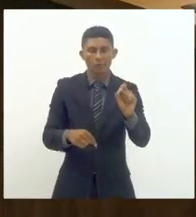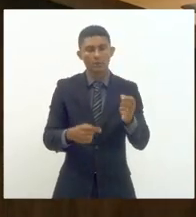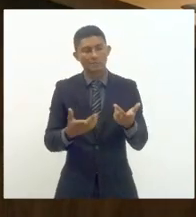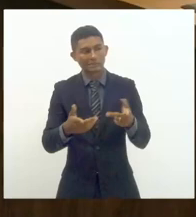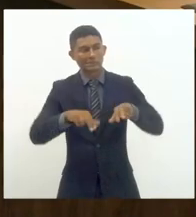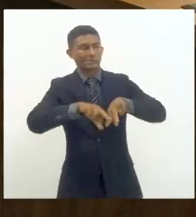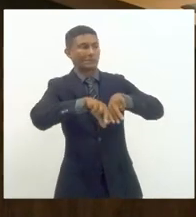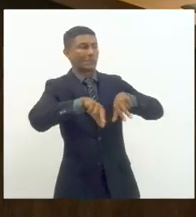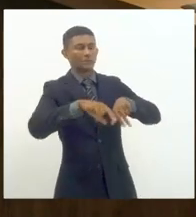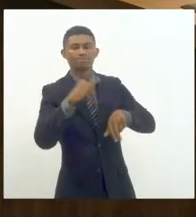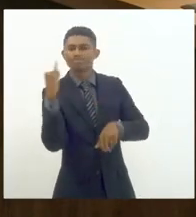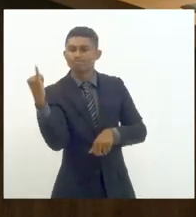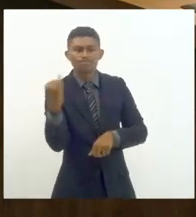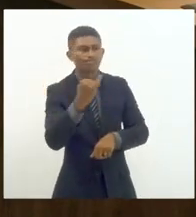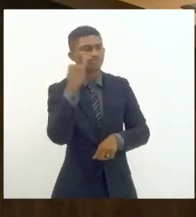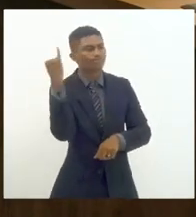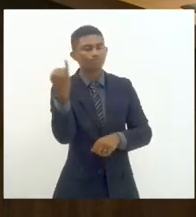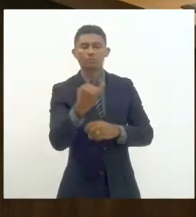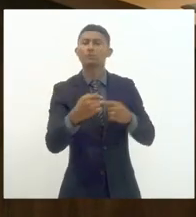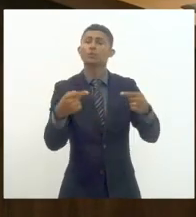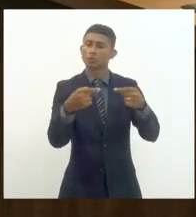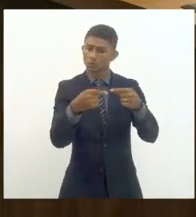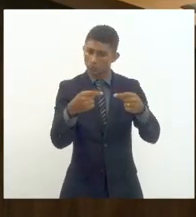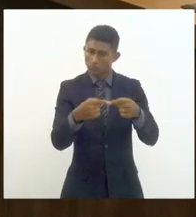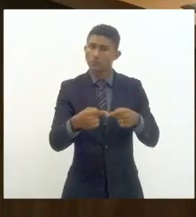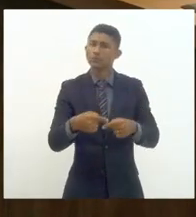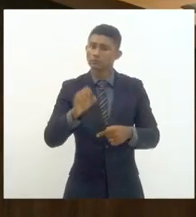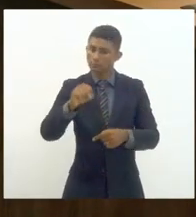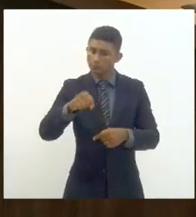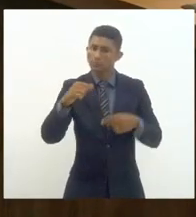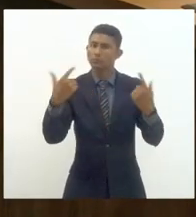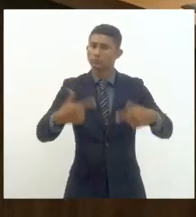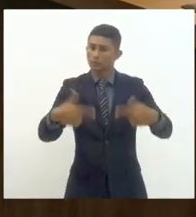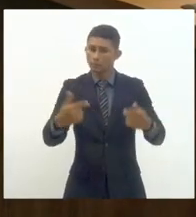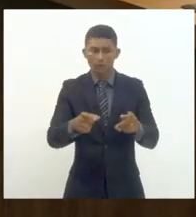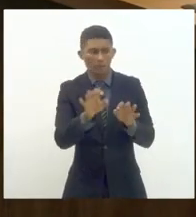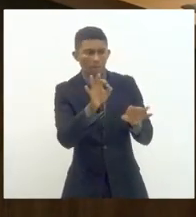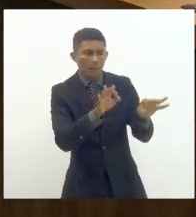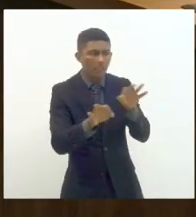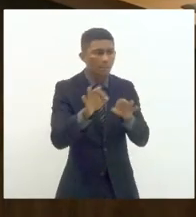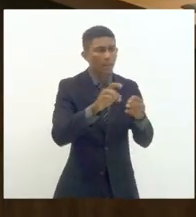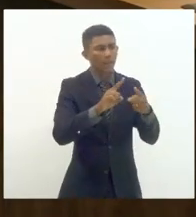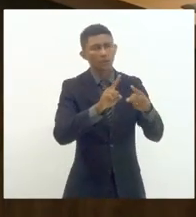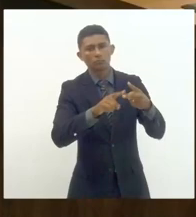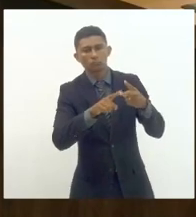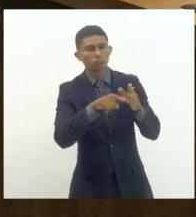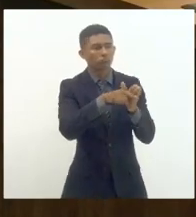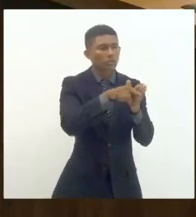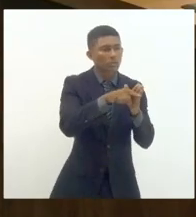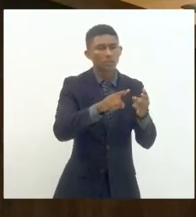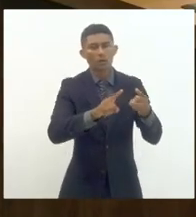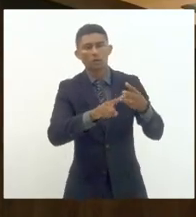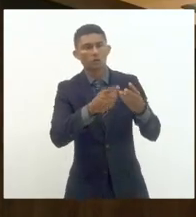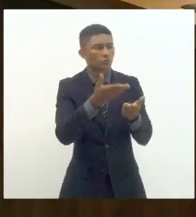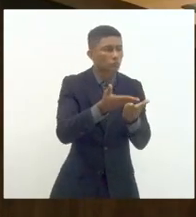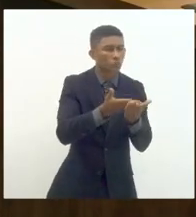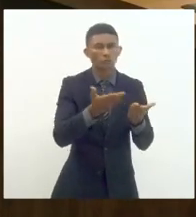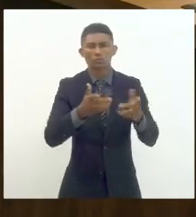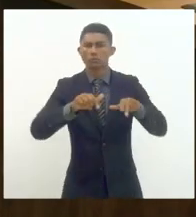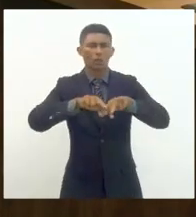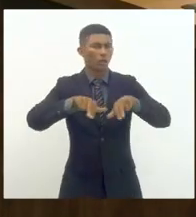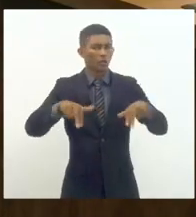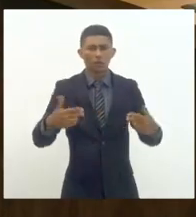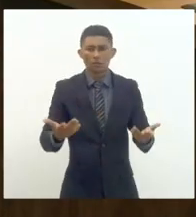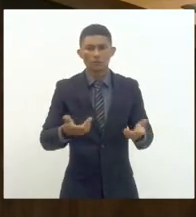atividades indispensáveis à docência, quais sejam o planejamento, a pesquisa, o estudo, enfim,